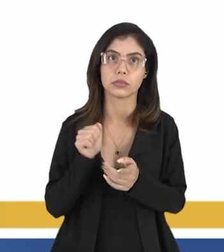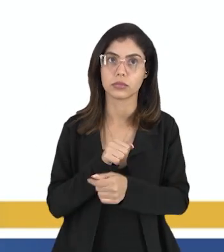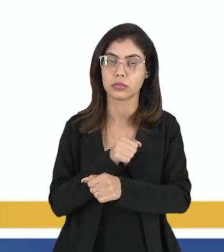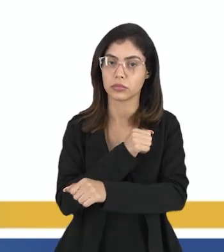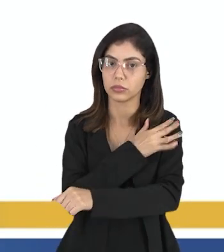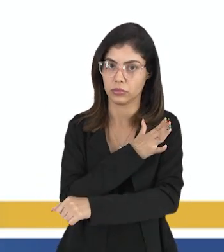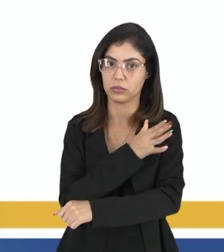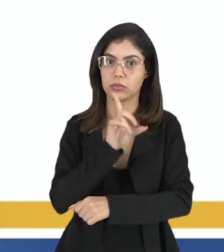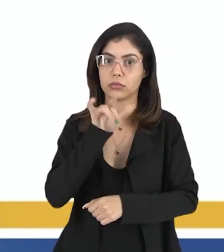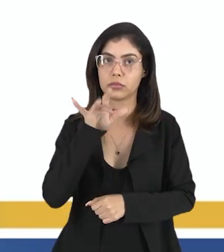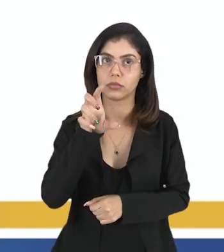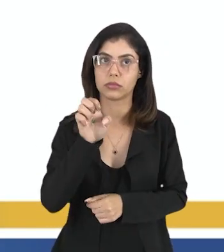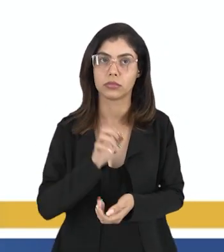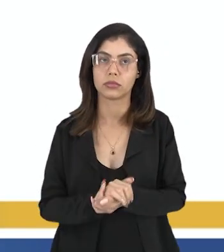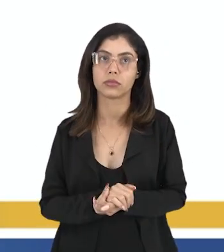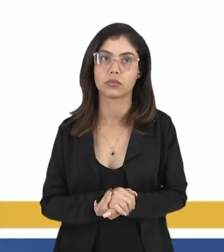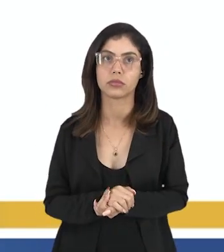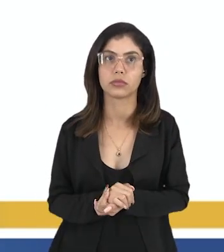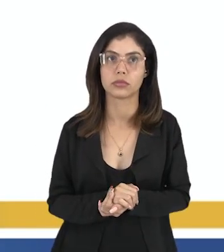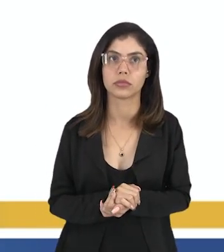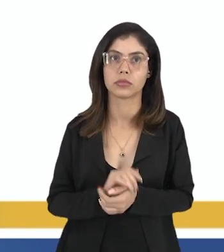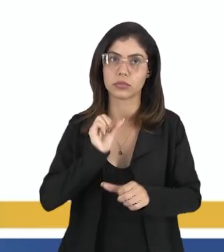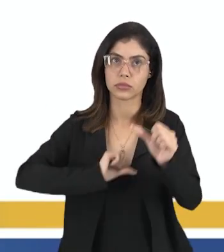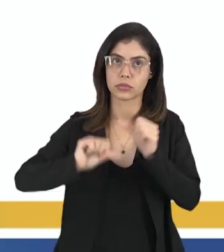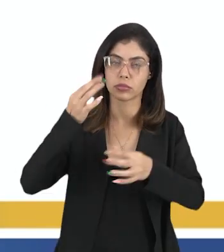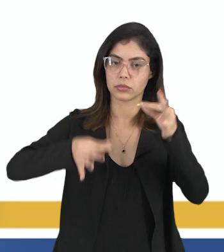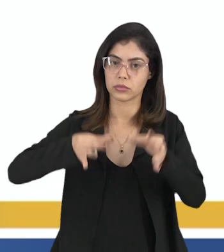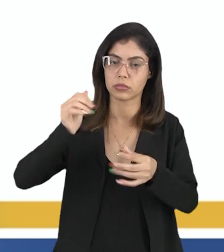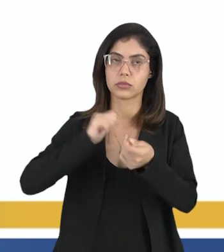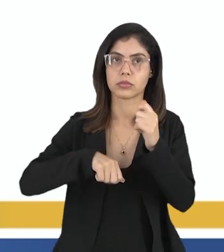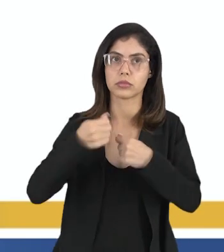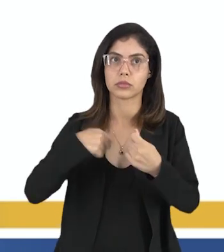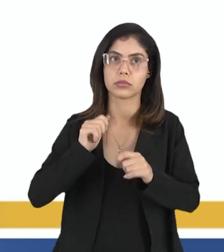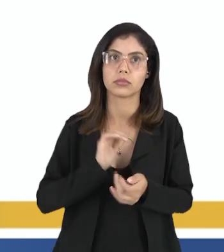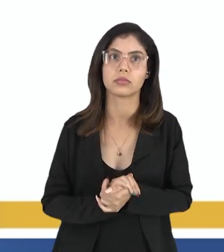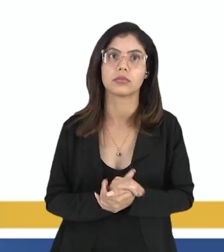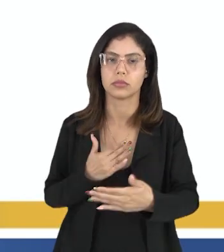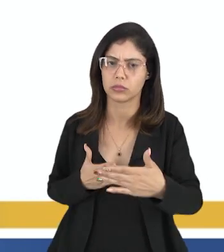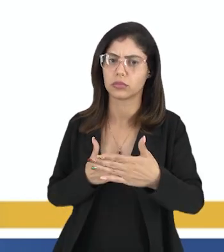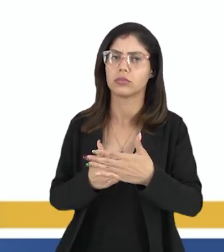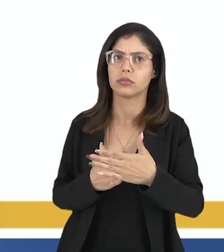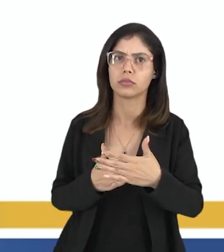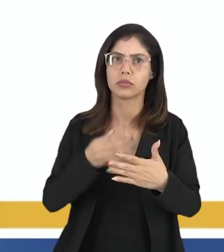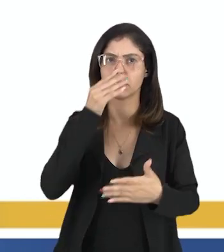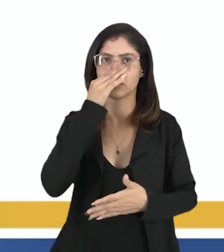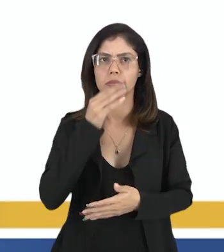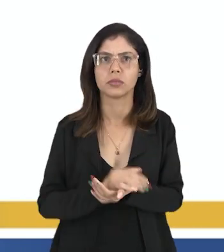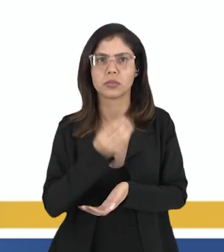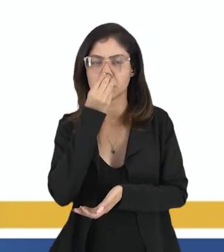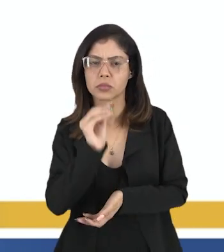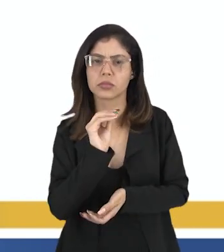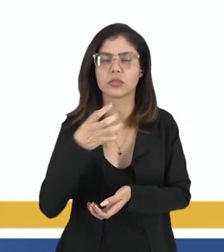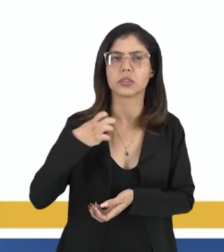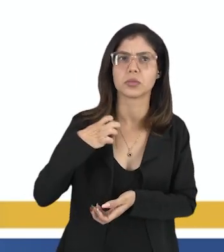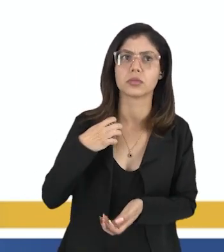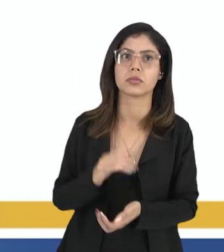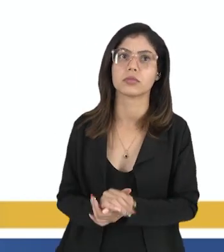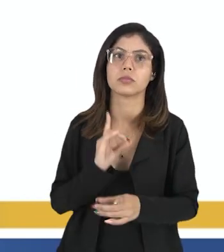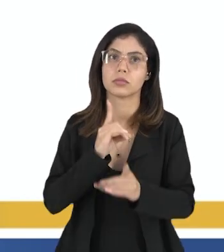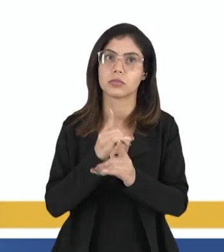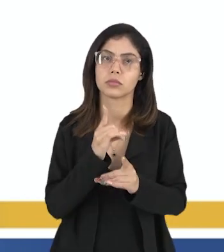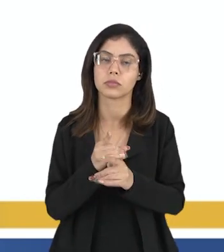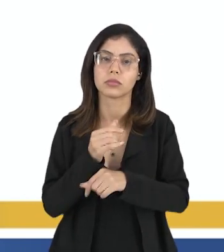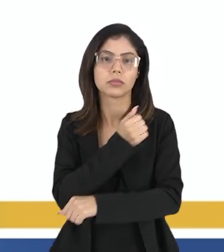eliminar privilégios de classe, alterar injustiças econômicas, combater discriminações étnicas, identificar